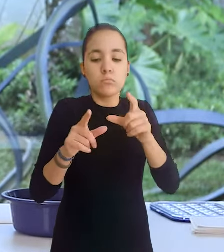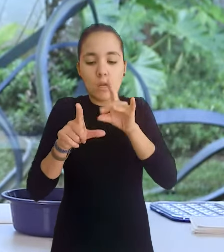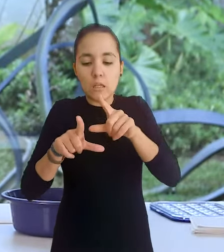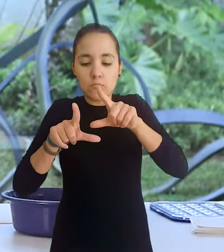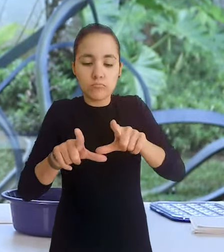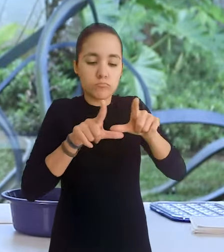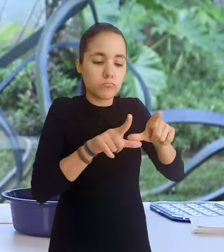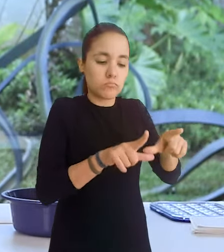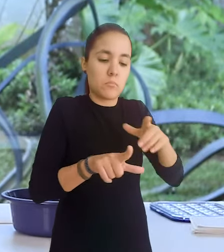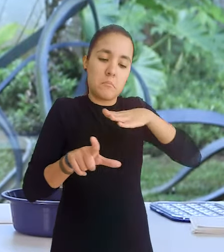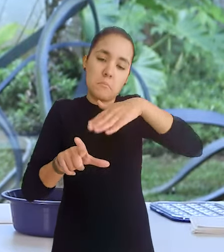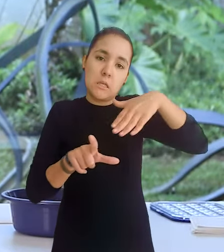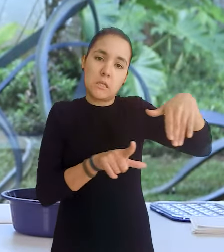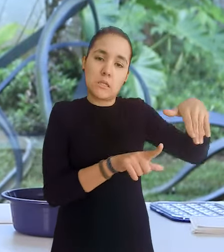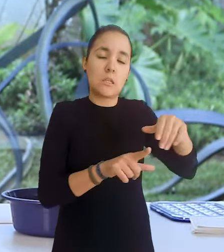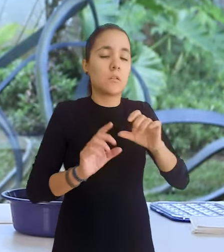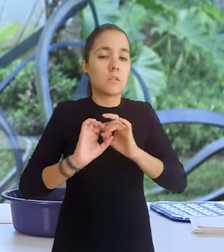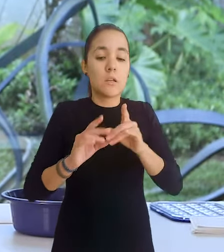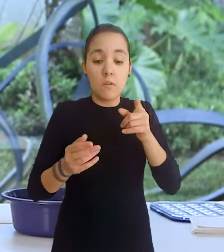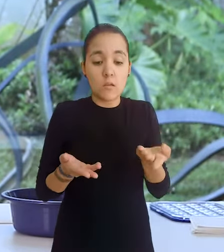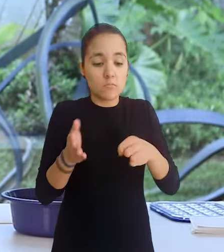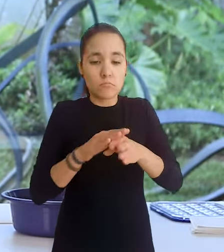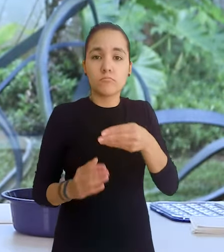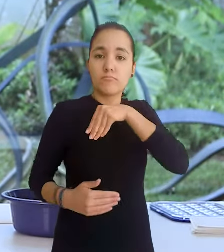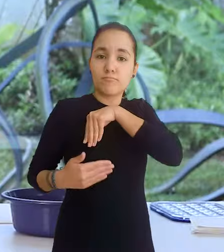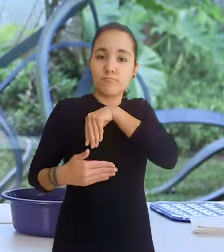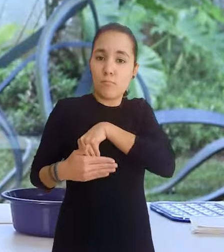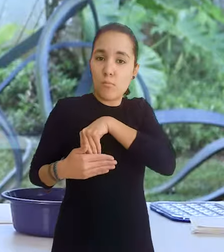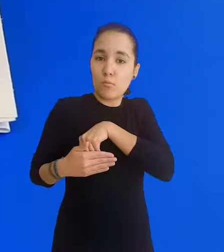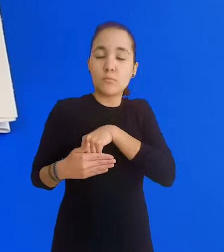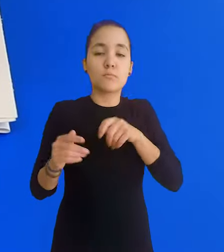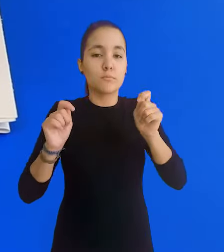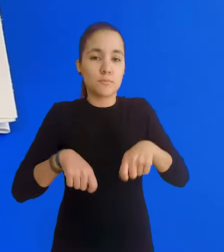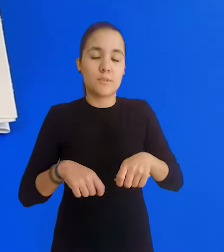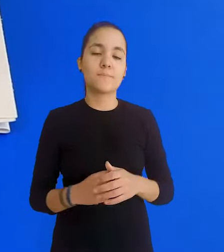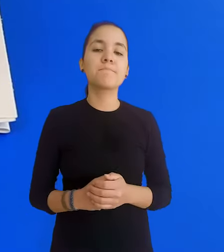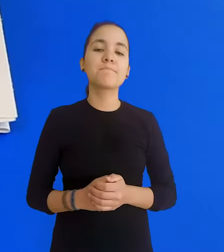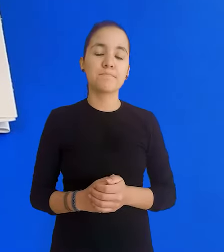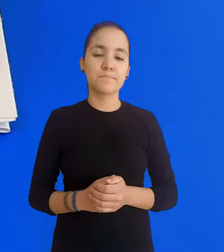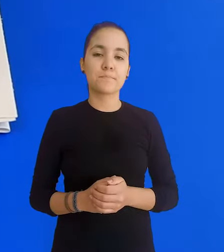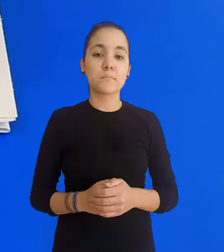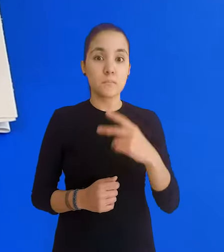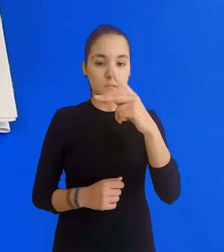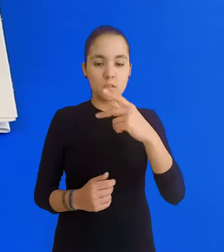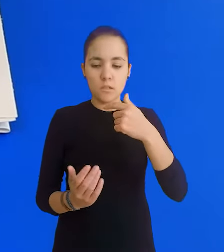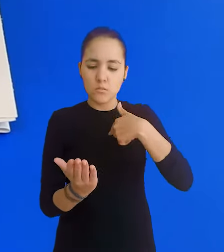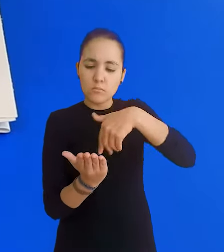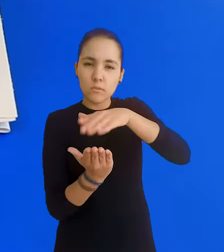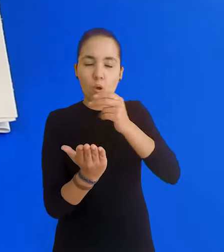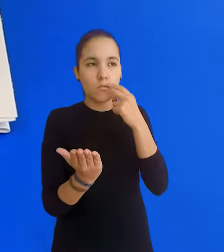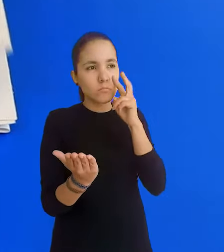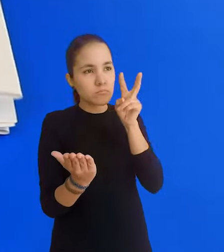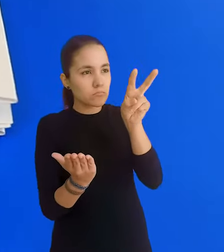Então, esse vai ser o nosso caderninho de bolso de observação para essa atividade. Para fazer o seu desenho de observação,